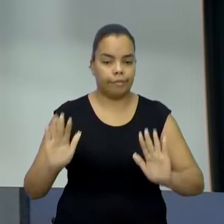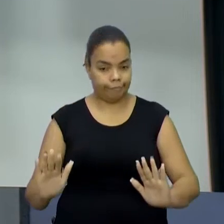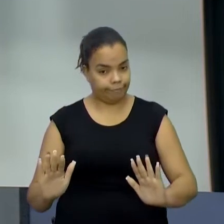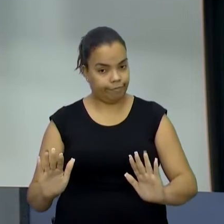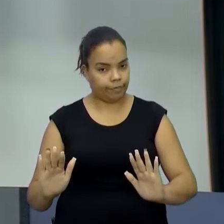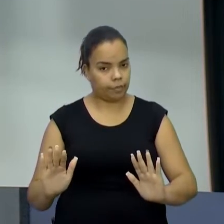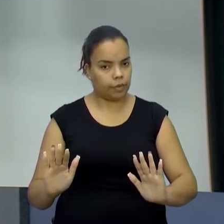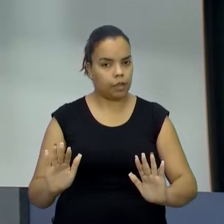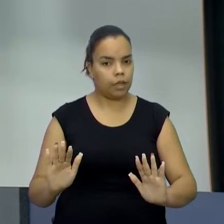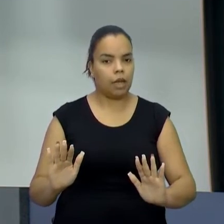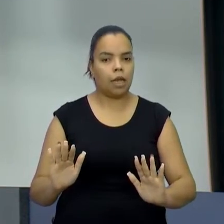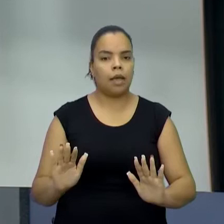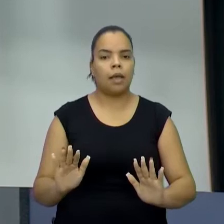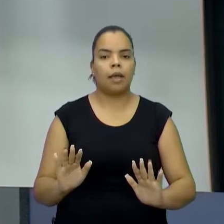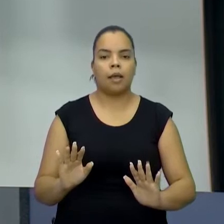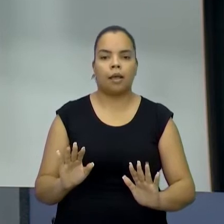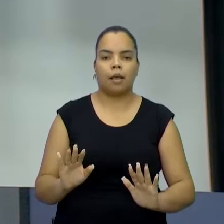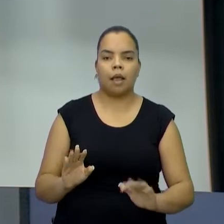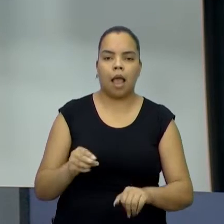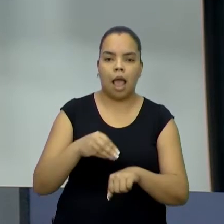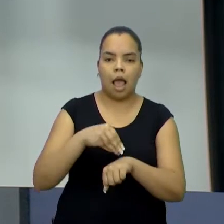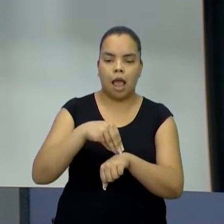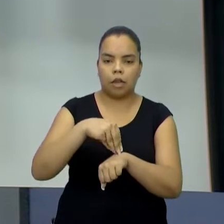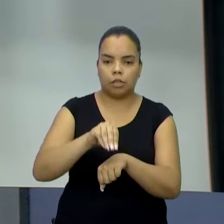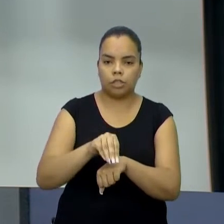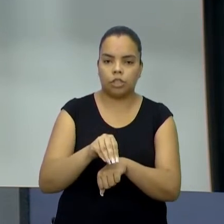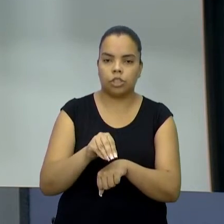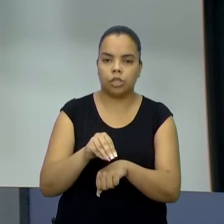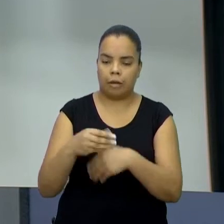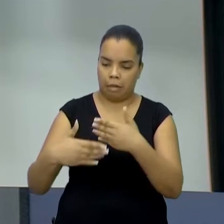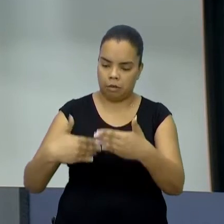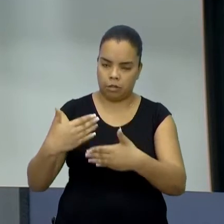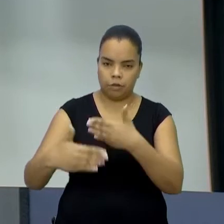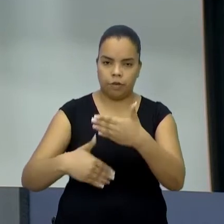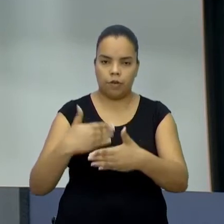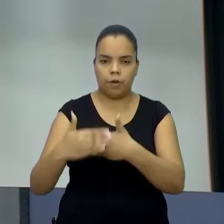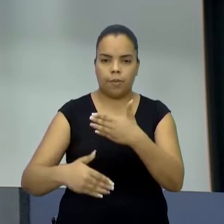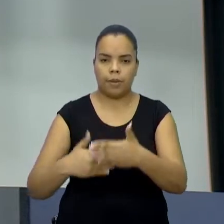e aí a proposta do desenvolvimento foi que vocês